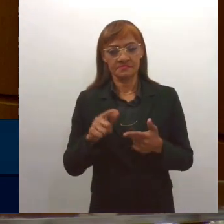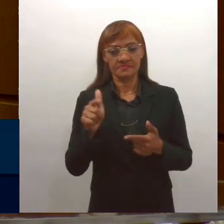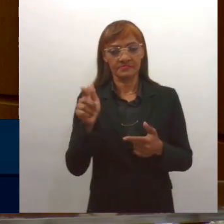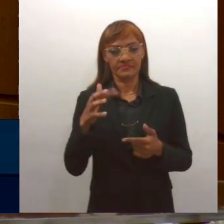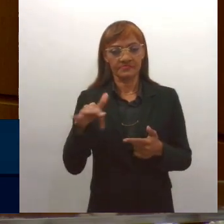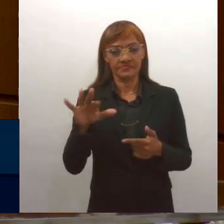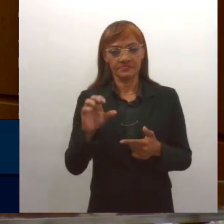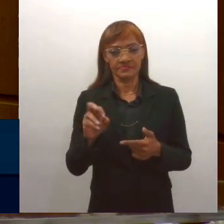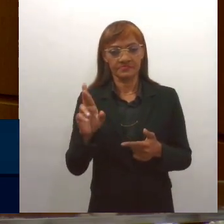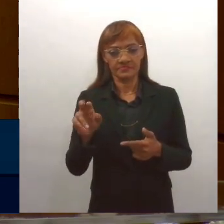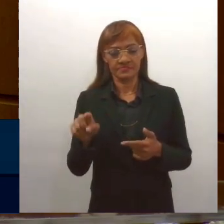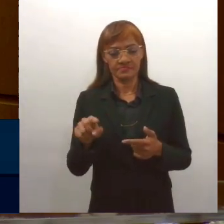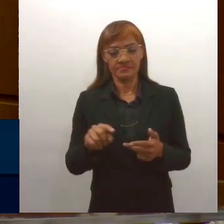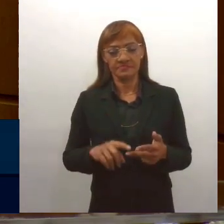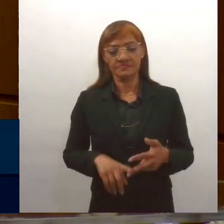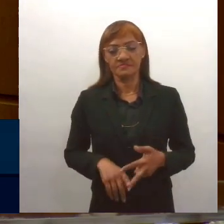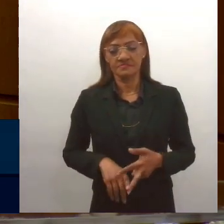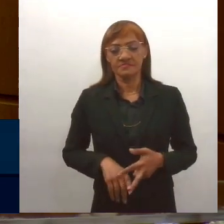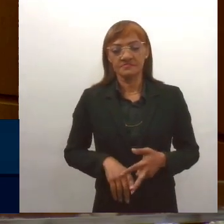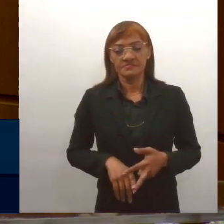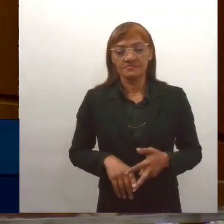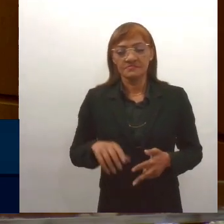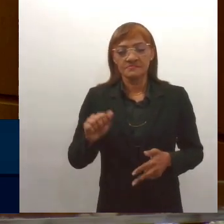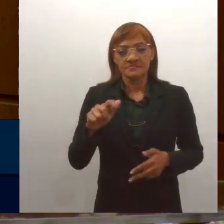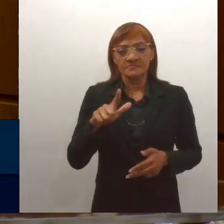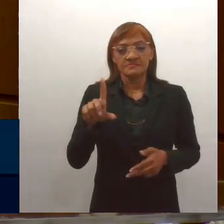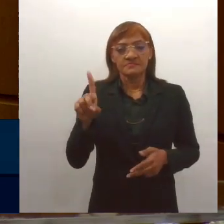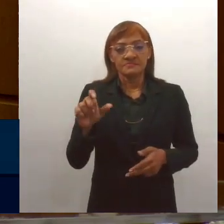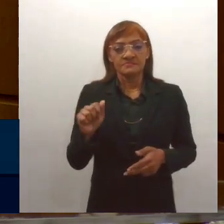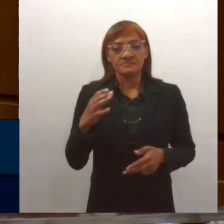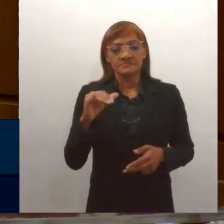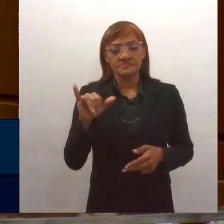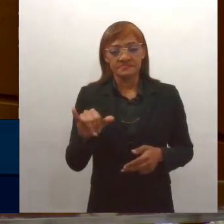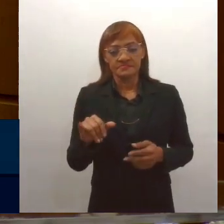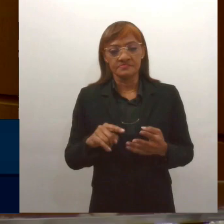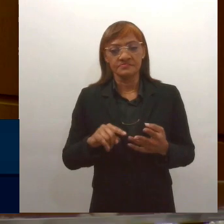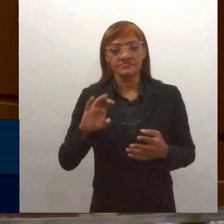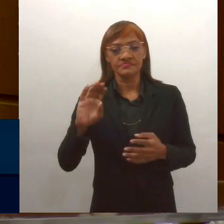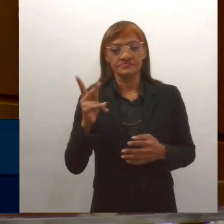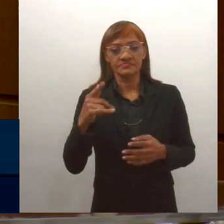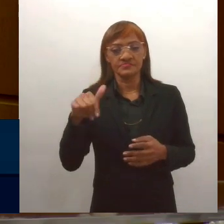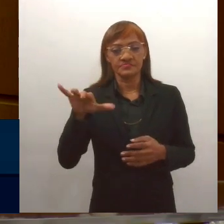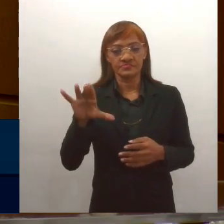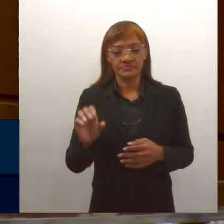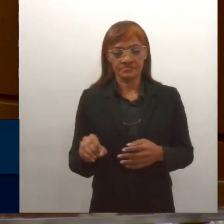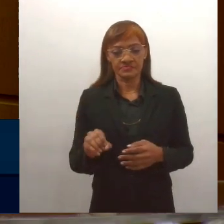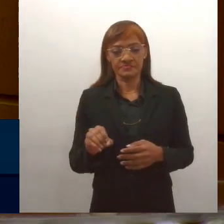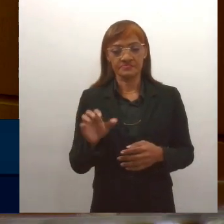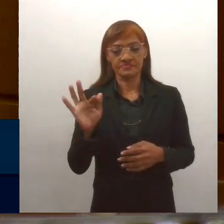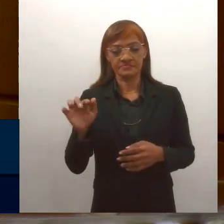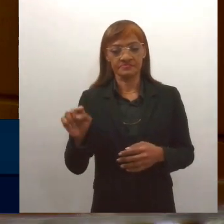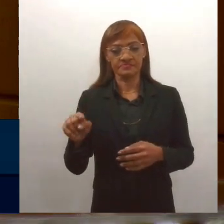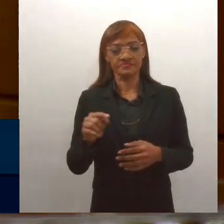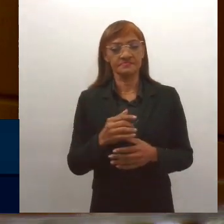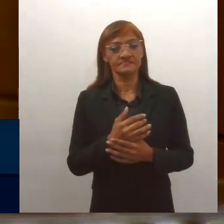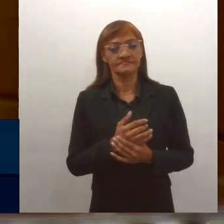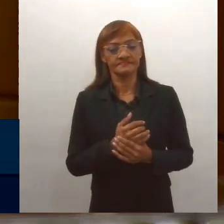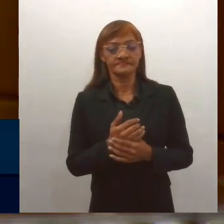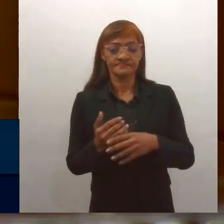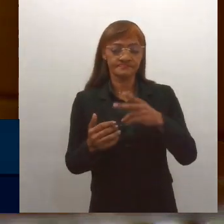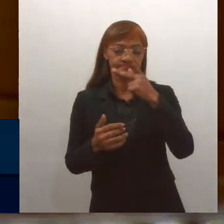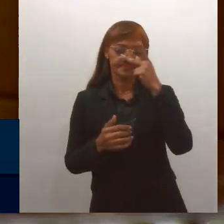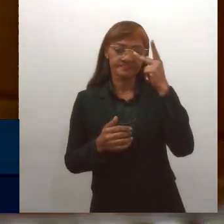Aldaci de Souza, Chiquinho Ferreira, pessoas que me ajudaram, né,